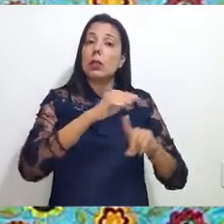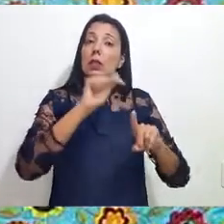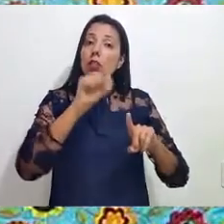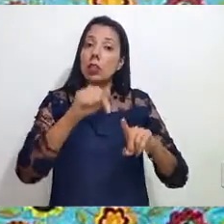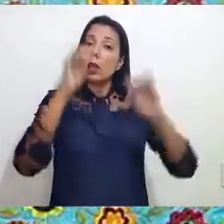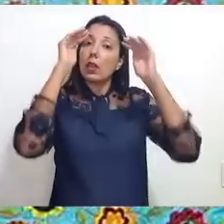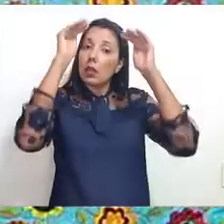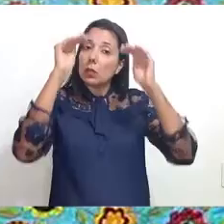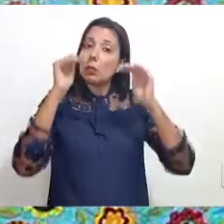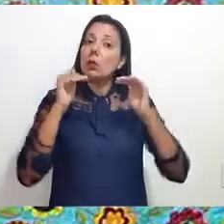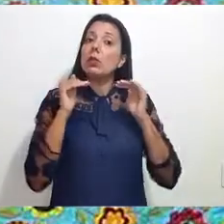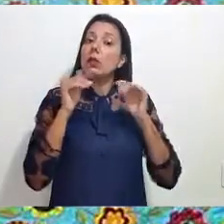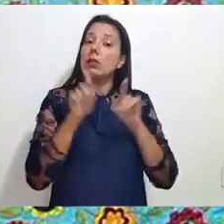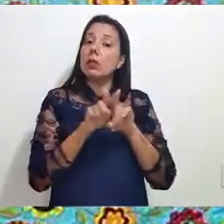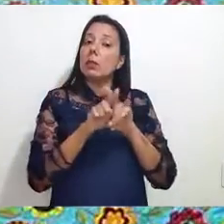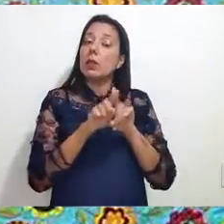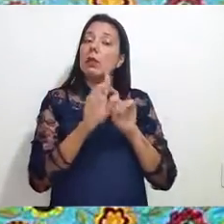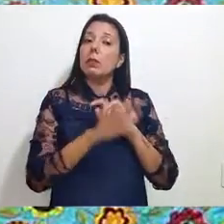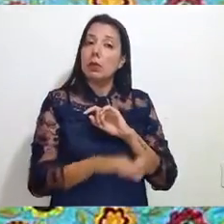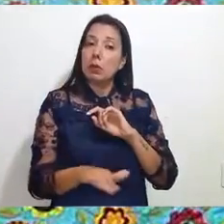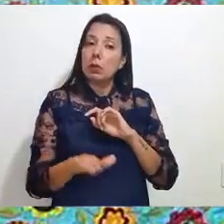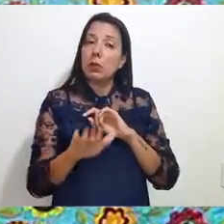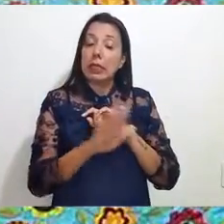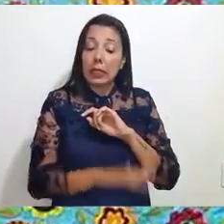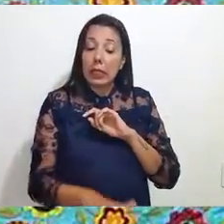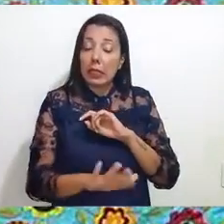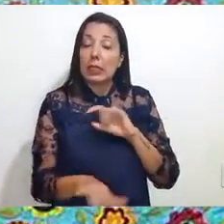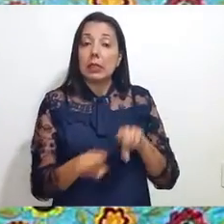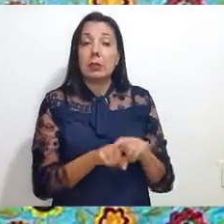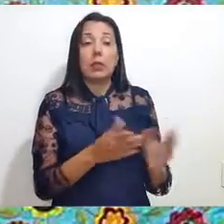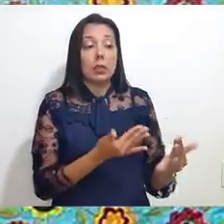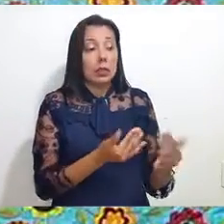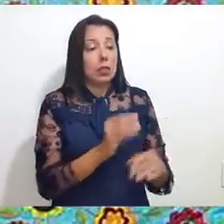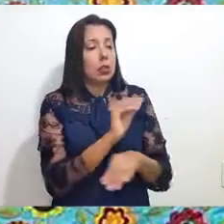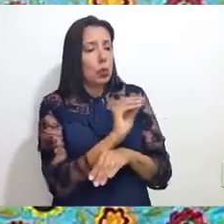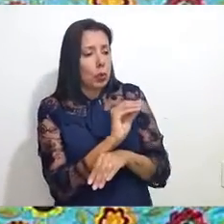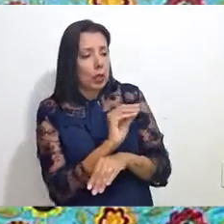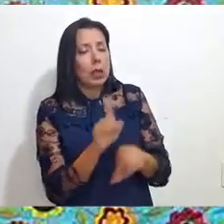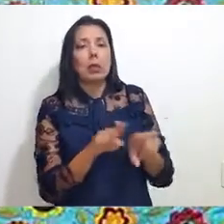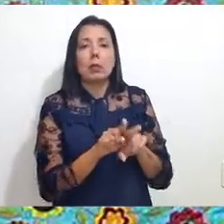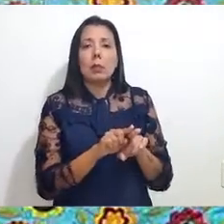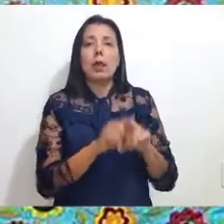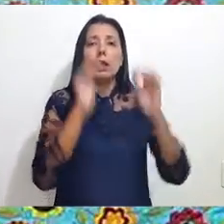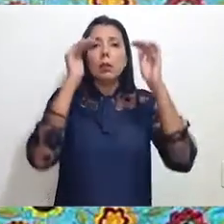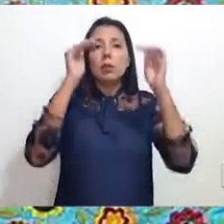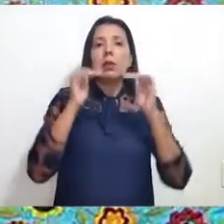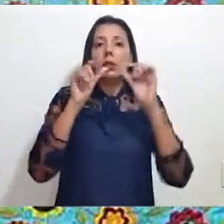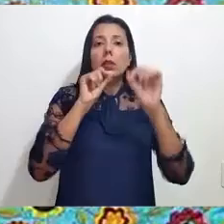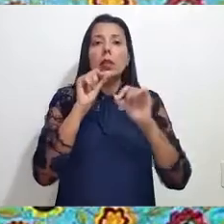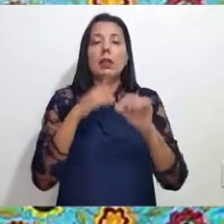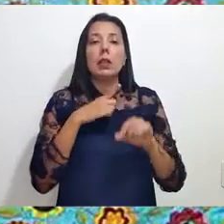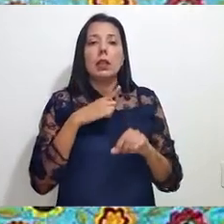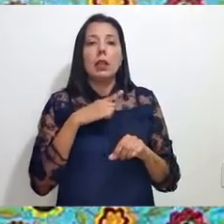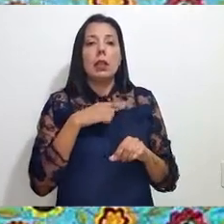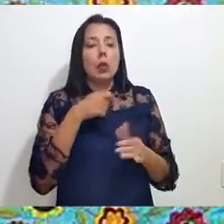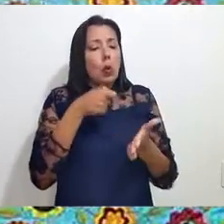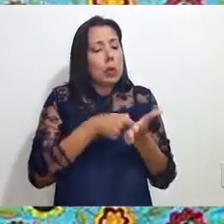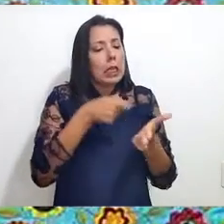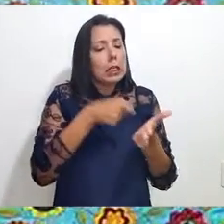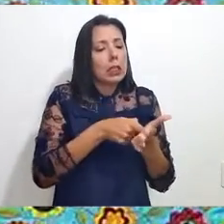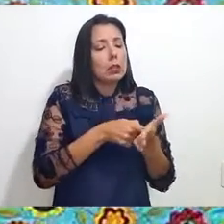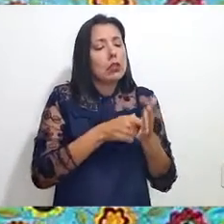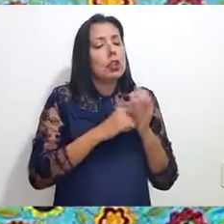abuso sexual. Então a gente está aqui para denunciar, para fazer o nosso papel. Muito obrigada, Paulo, aí por esse espaço também na